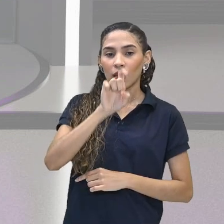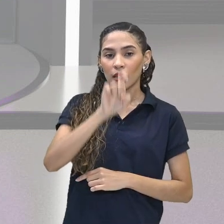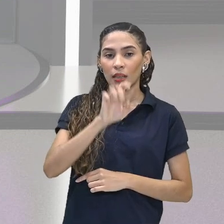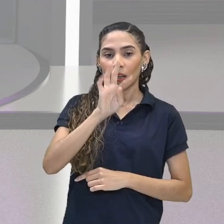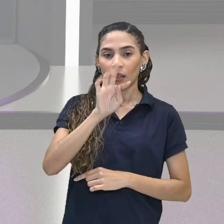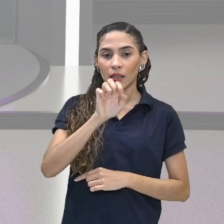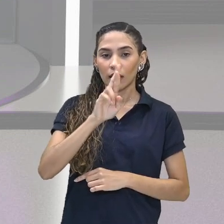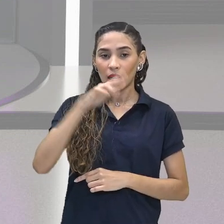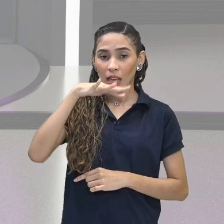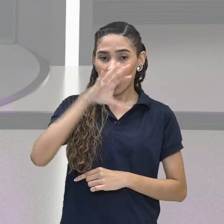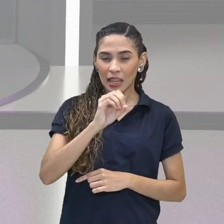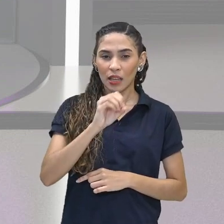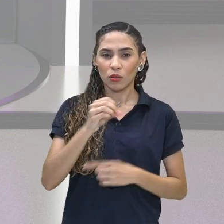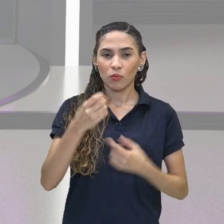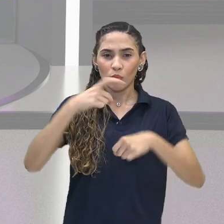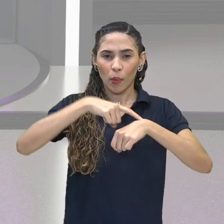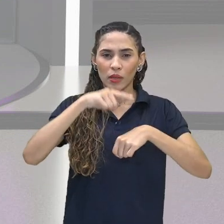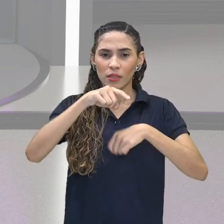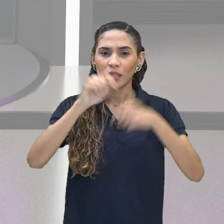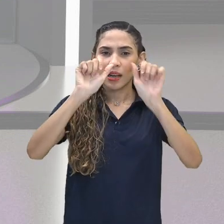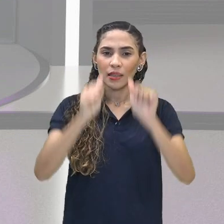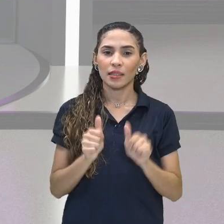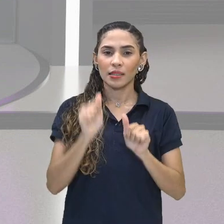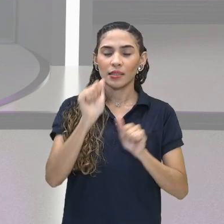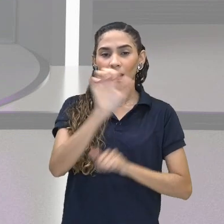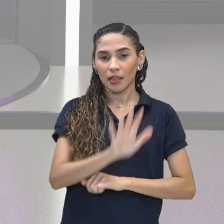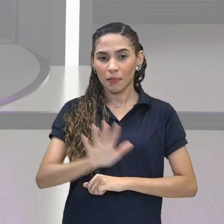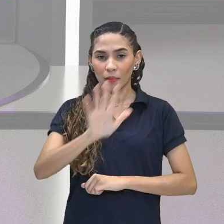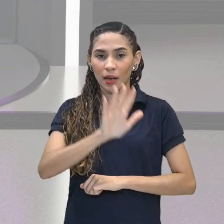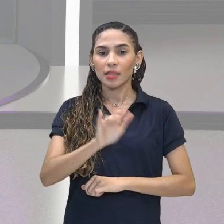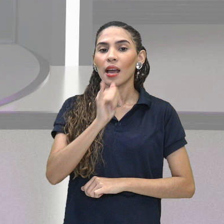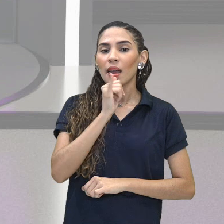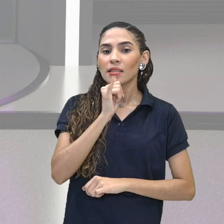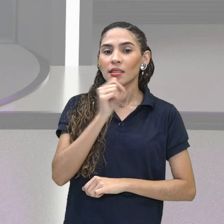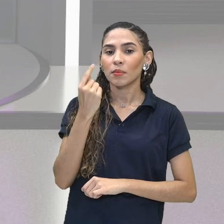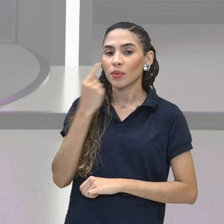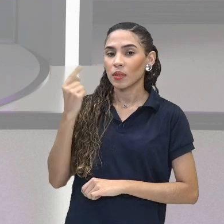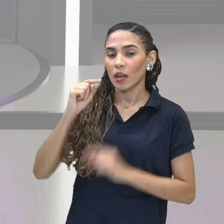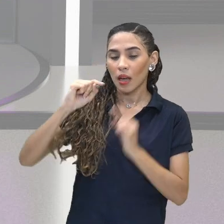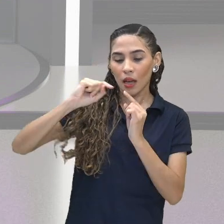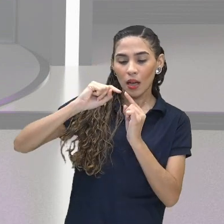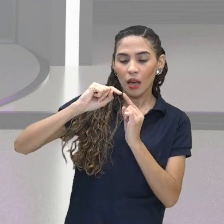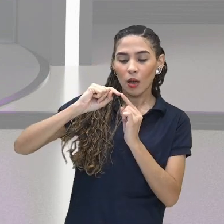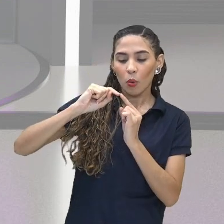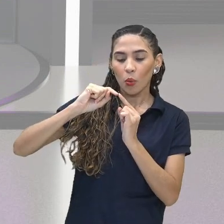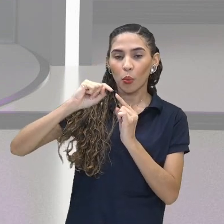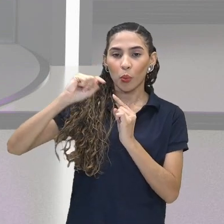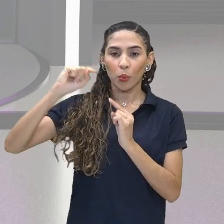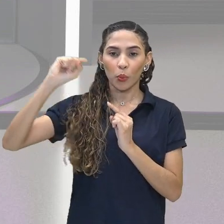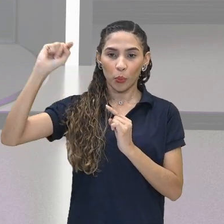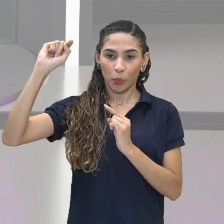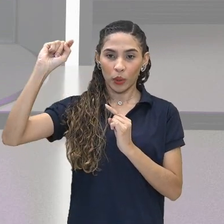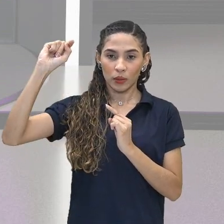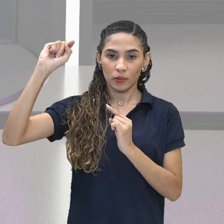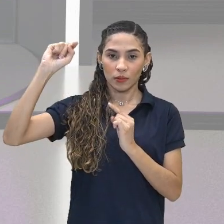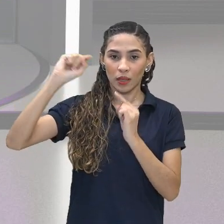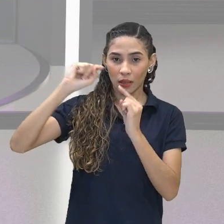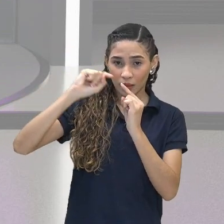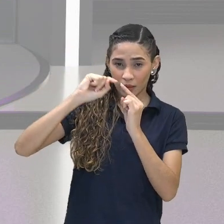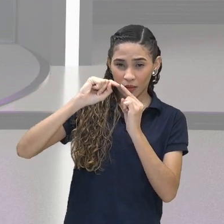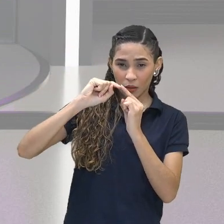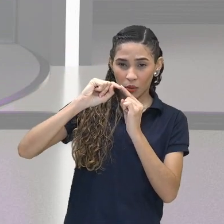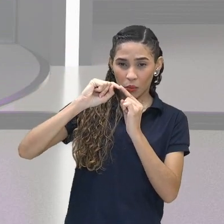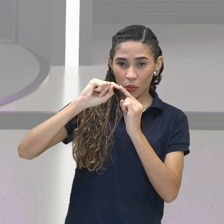lados aí do nosso polígono, né? Ou seja, quando você passa a linha ali um pouquinho a mais do que o